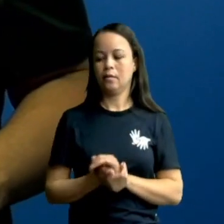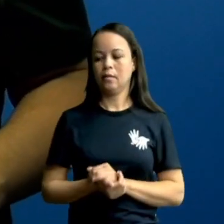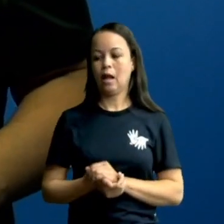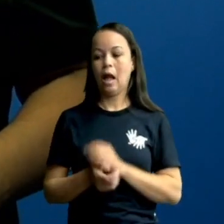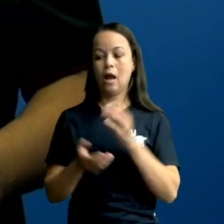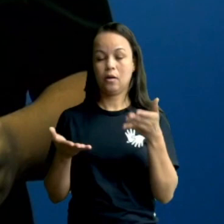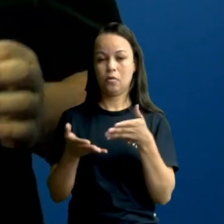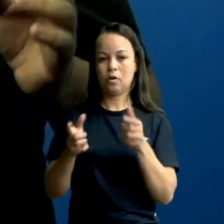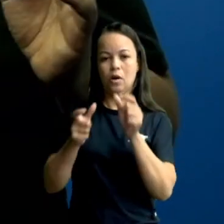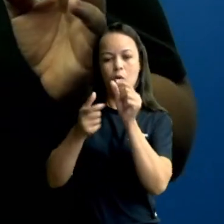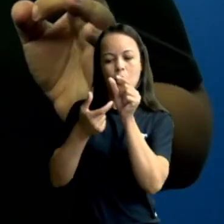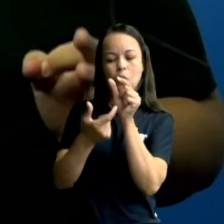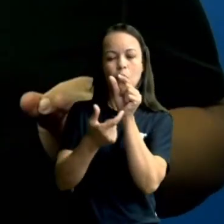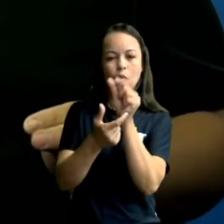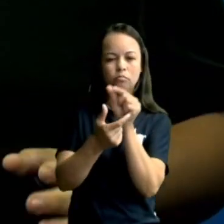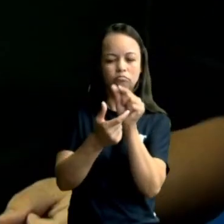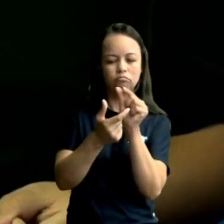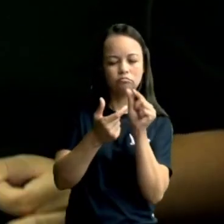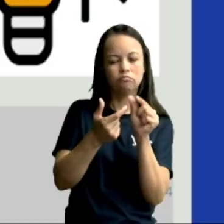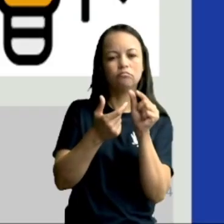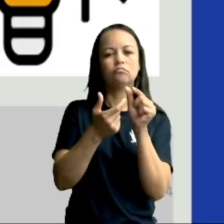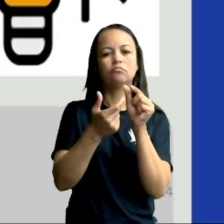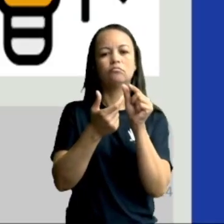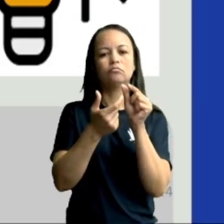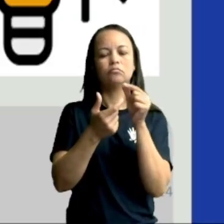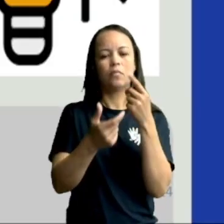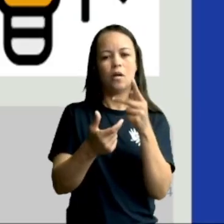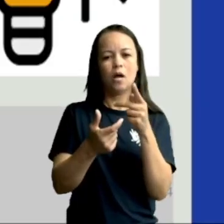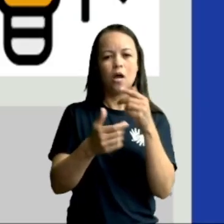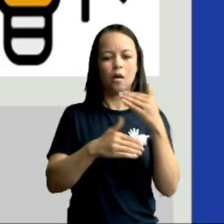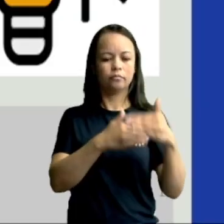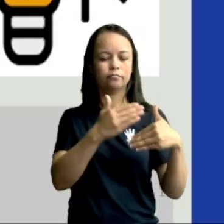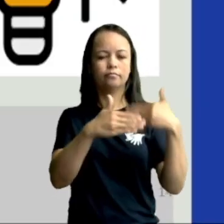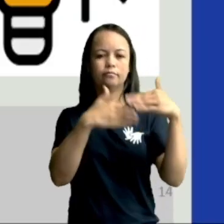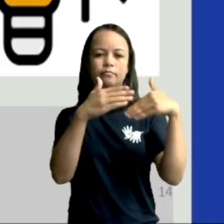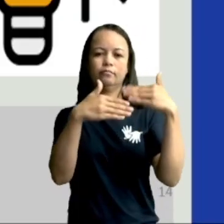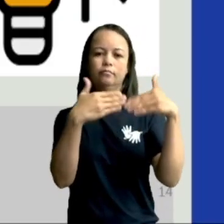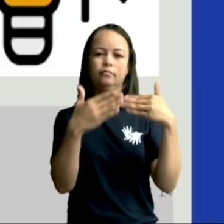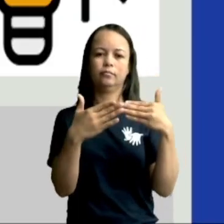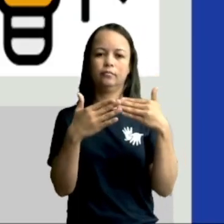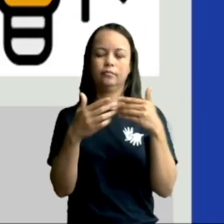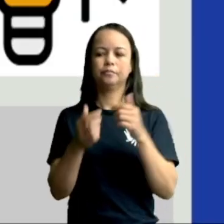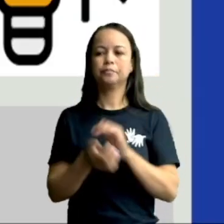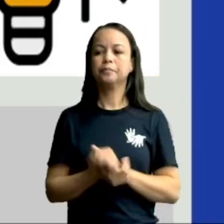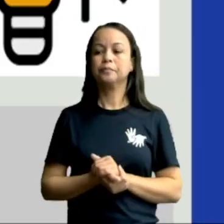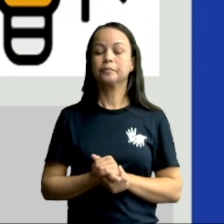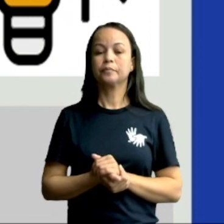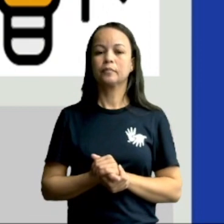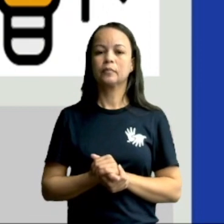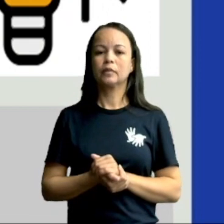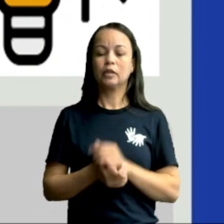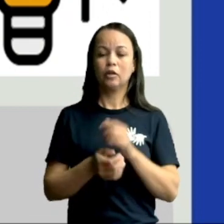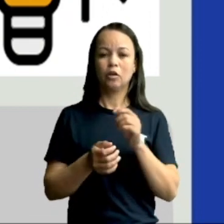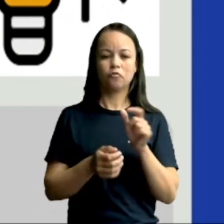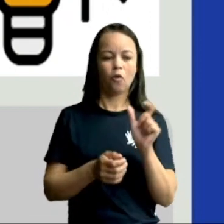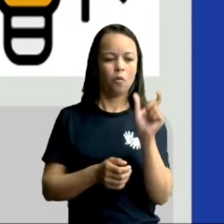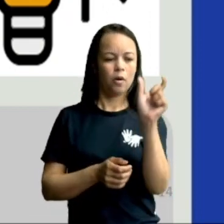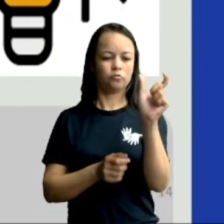composição. A composição é o processo que forma as